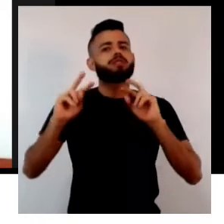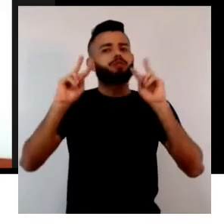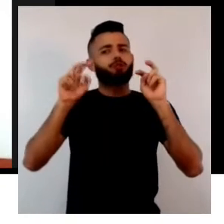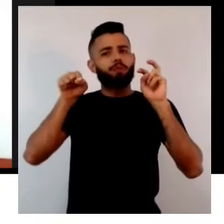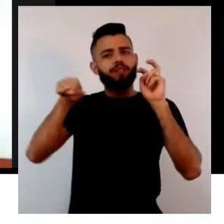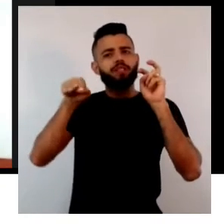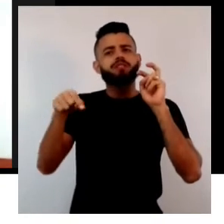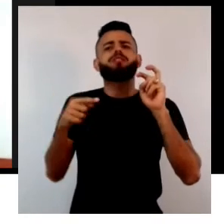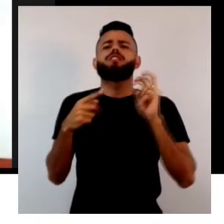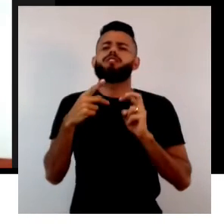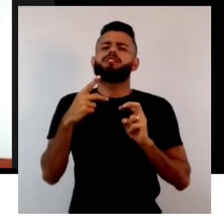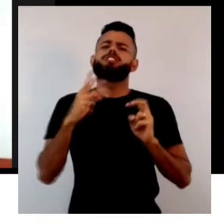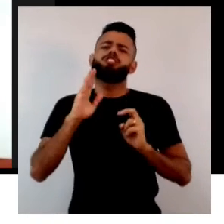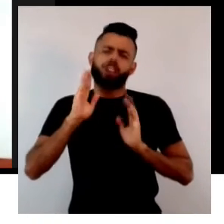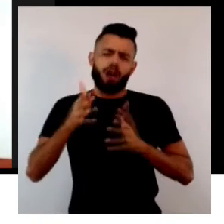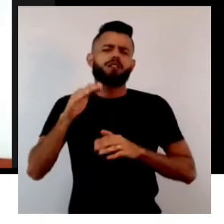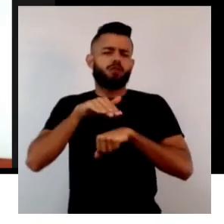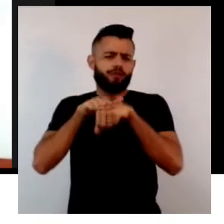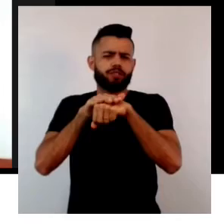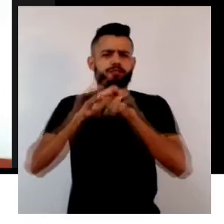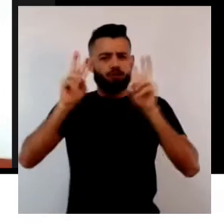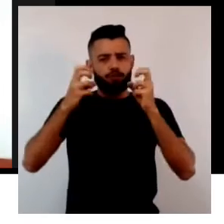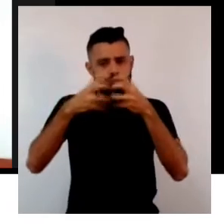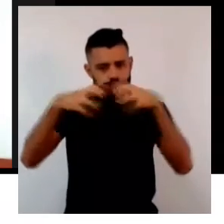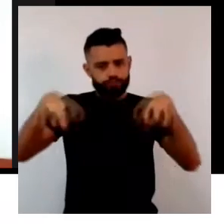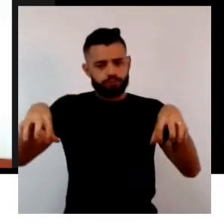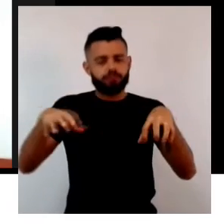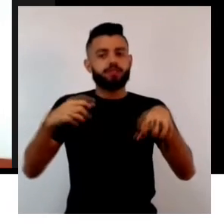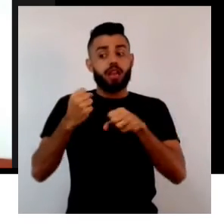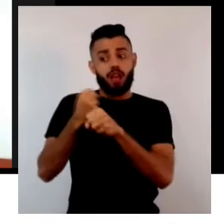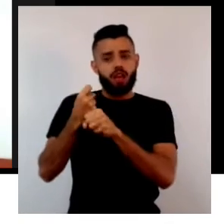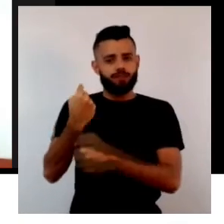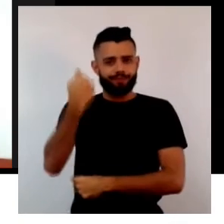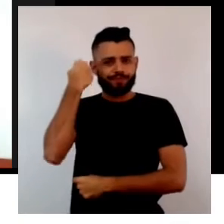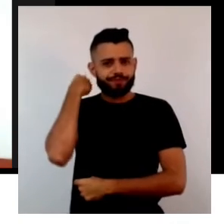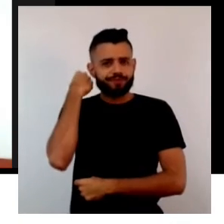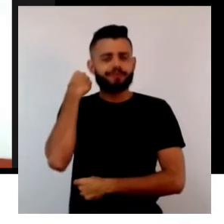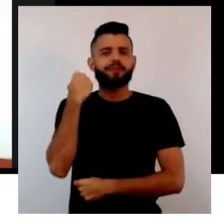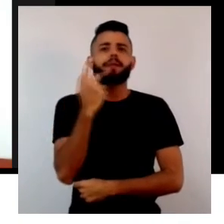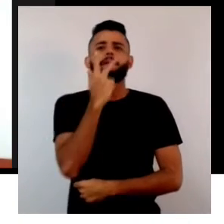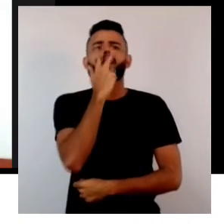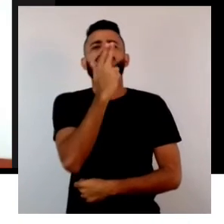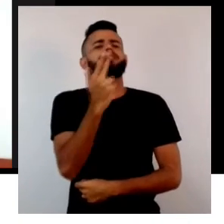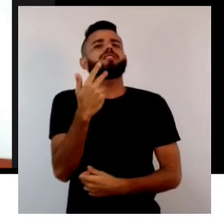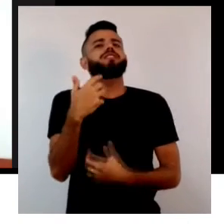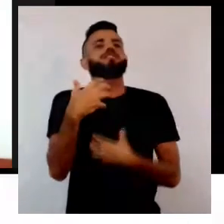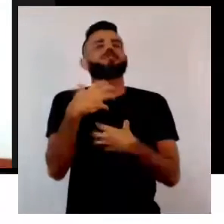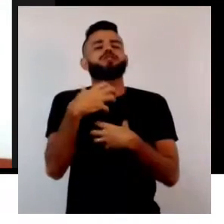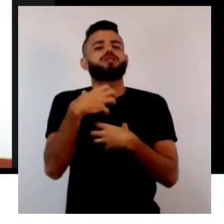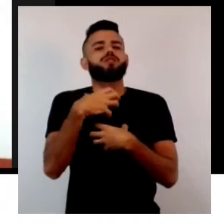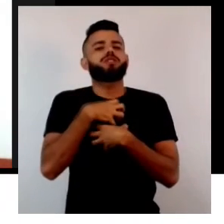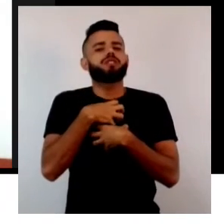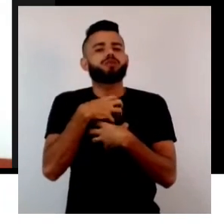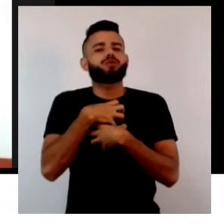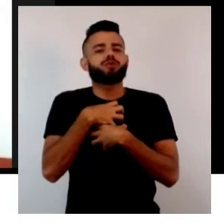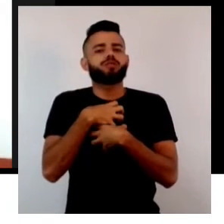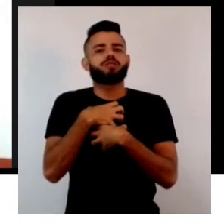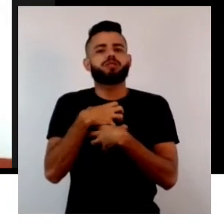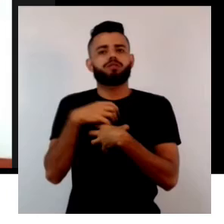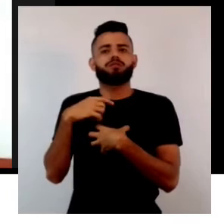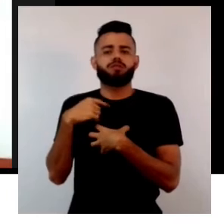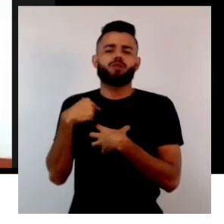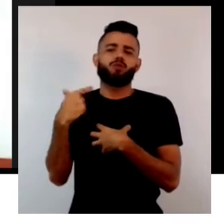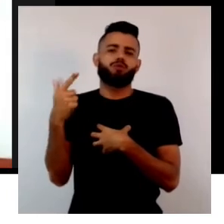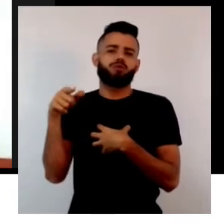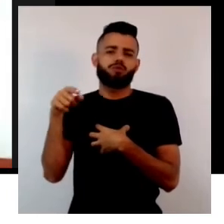e isso já tem alguns anos, né? Tenho a sensação, usando um pouco do que a Paula e o Leandro falaram,